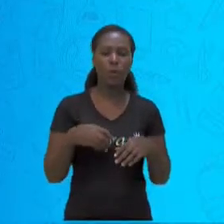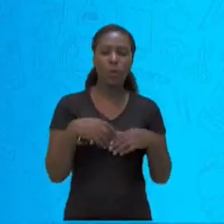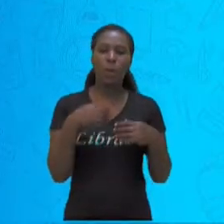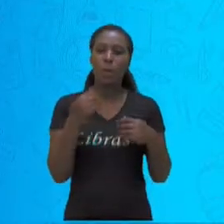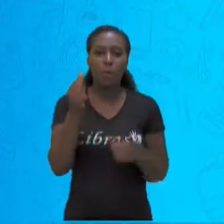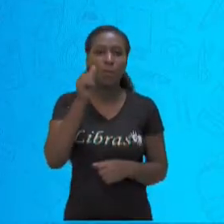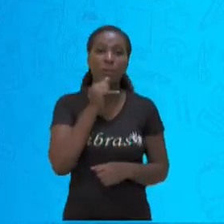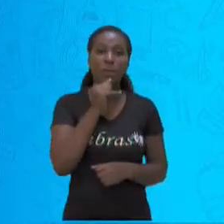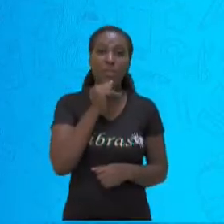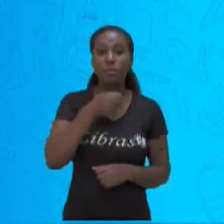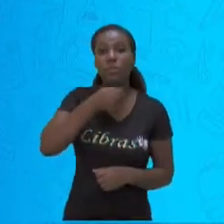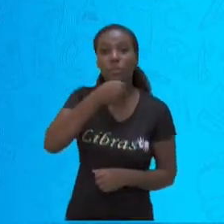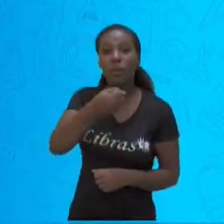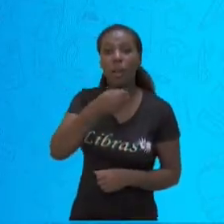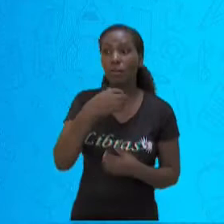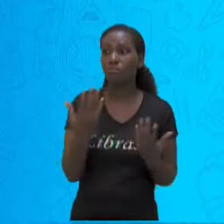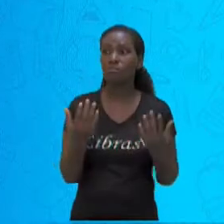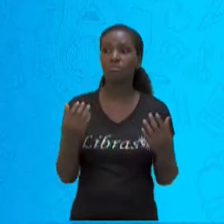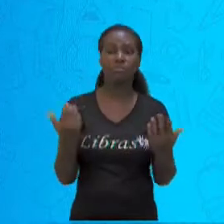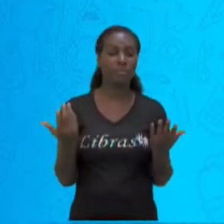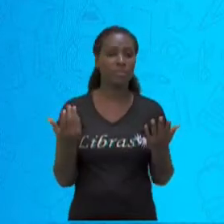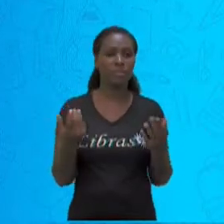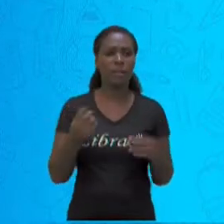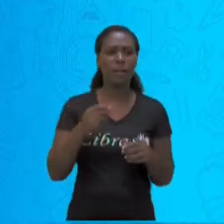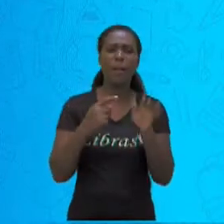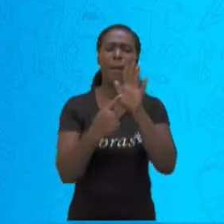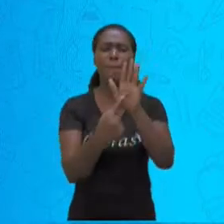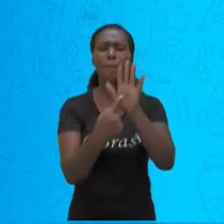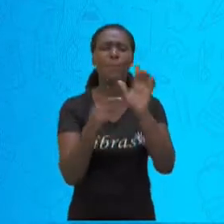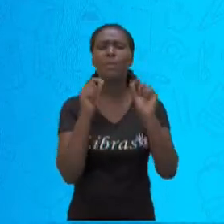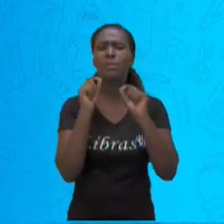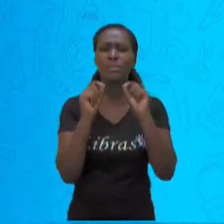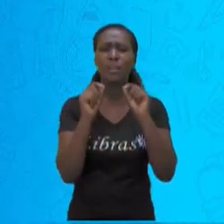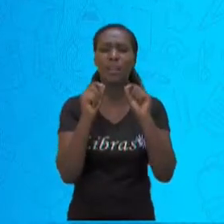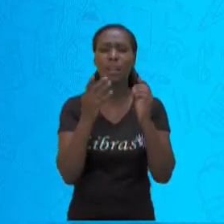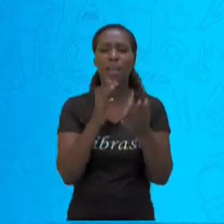Antes, quando se falava em jornal na televisão,